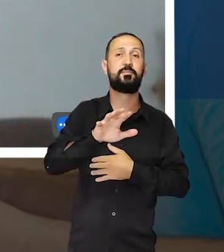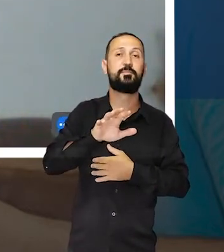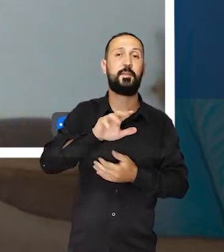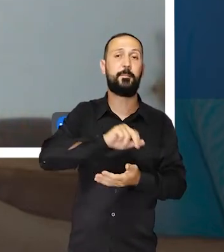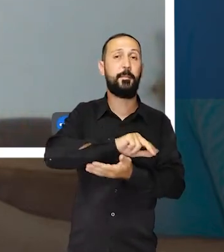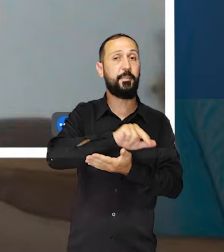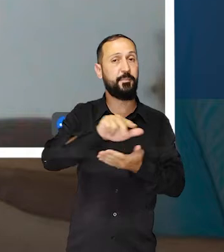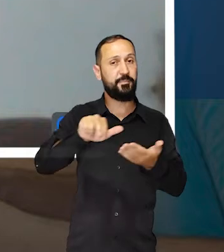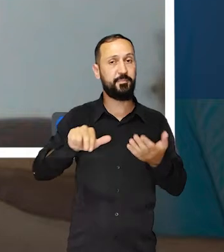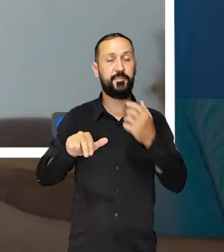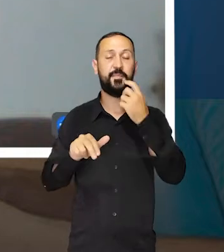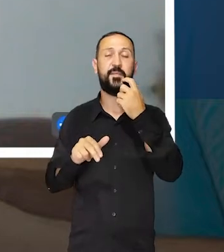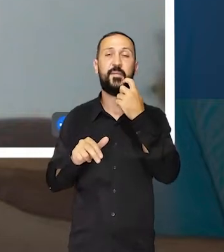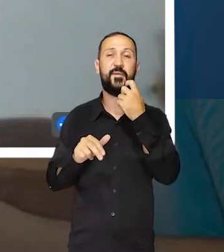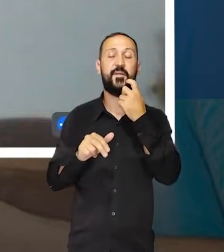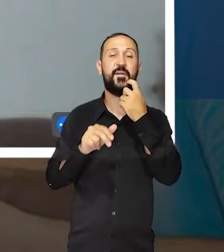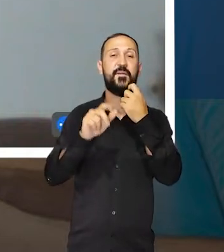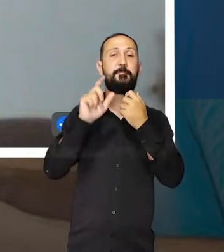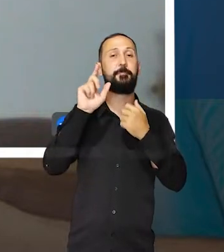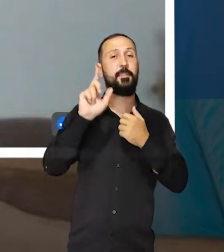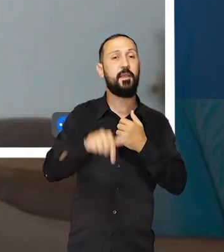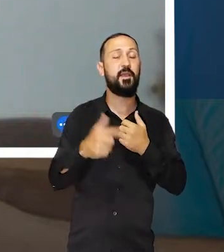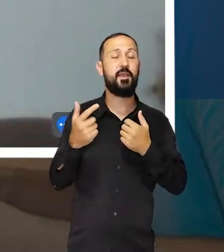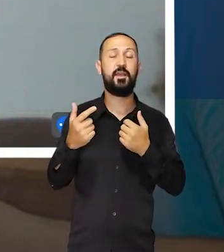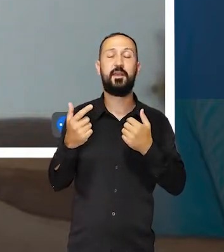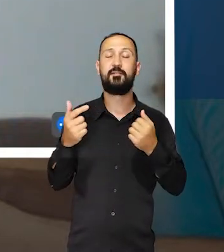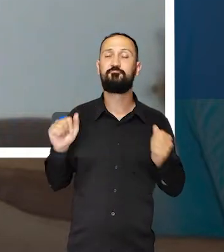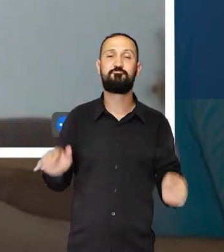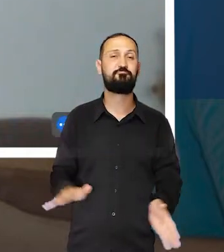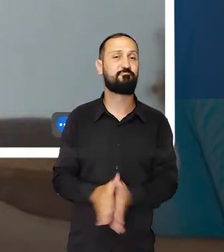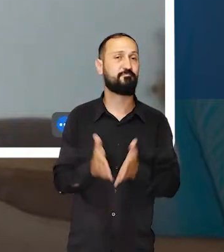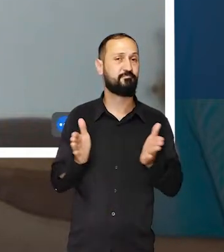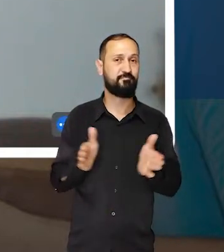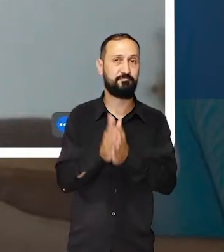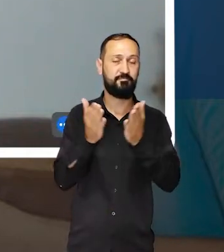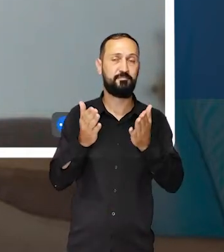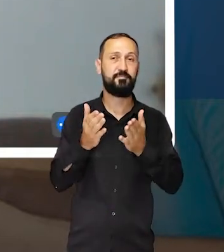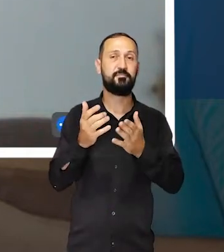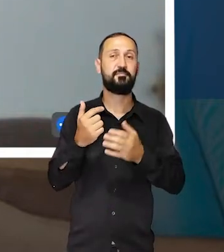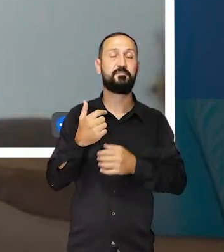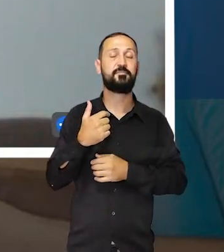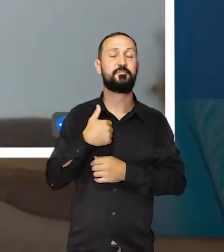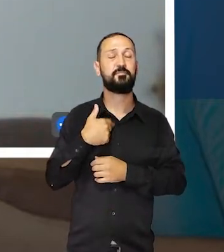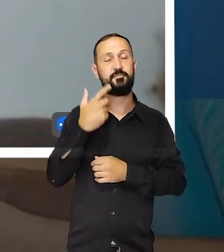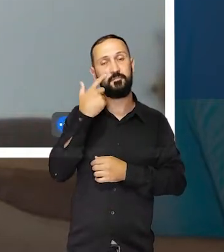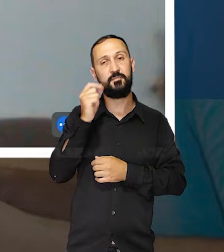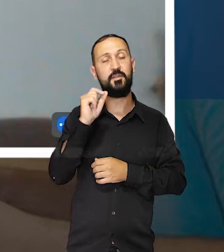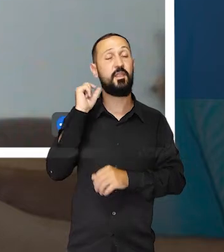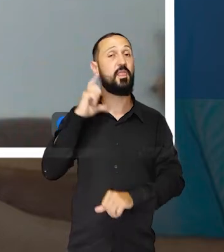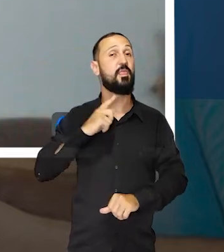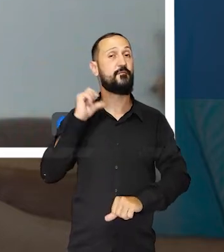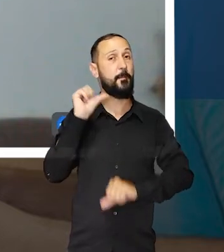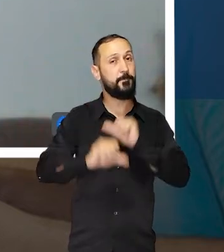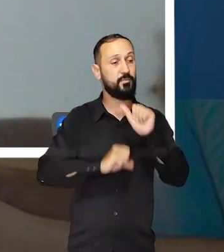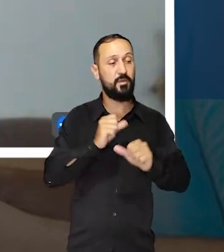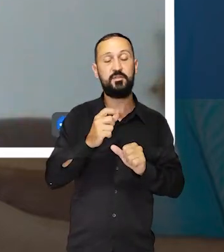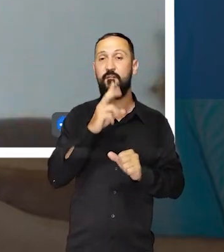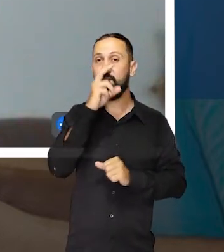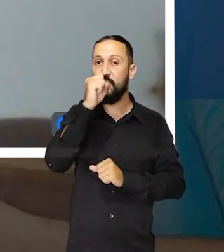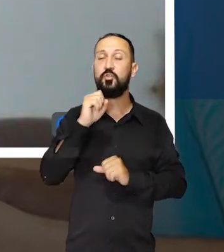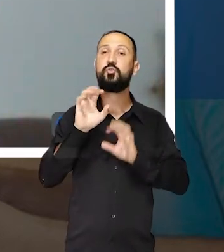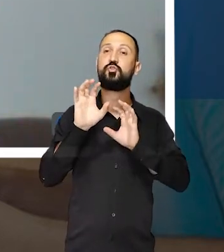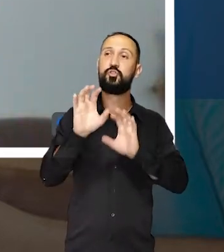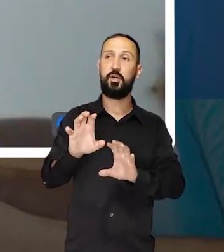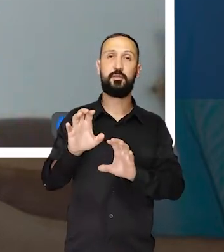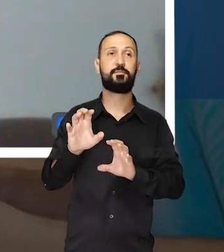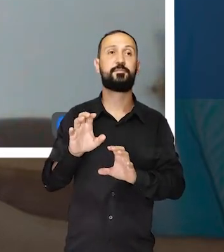universo tão múltiplo, mas é instigante, é maravilhoso. E houve uma mudança